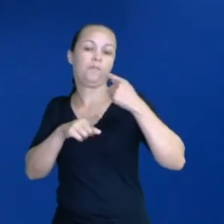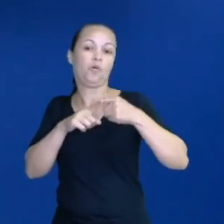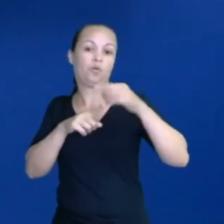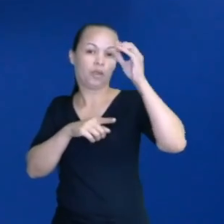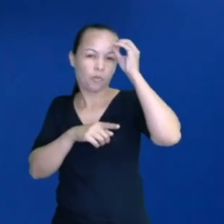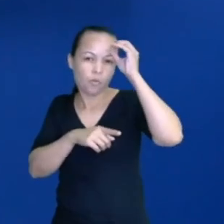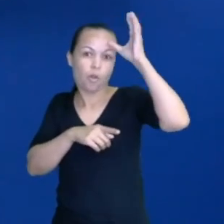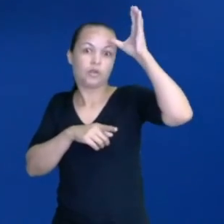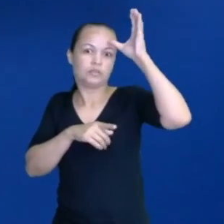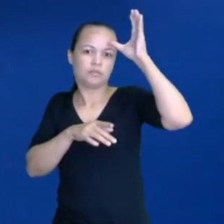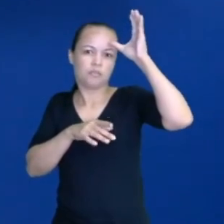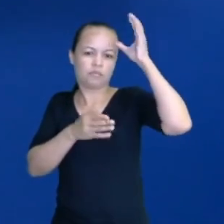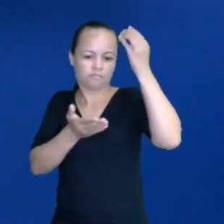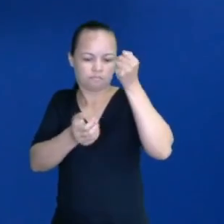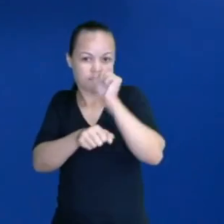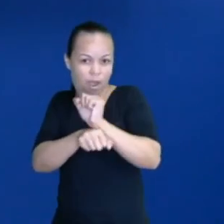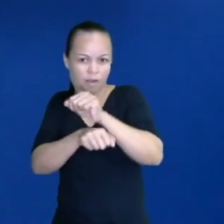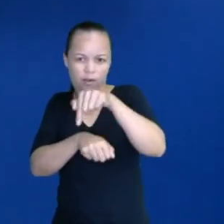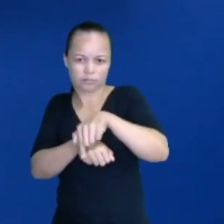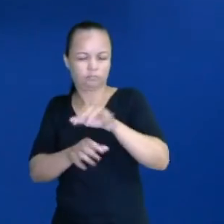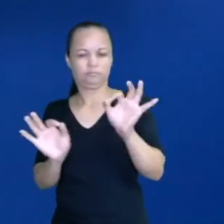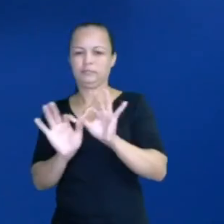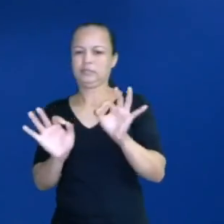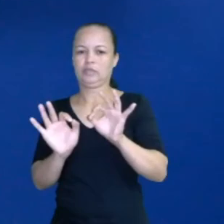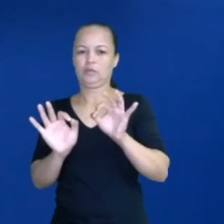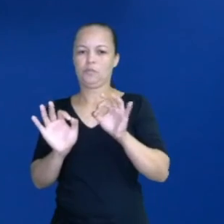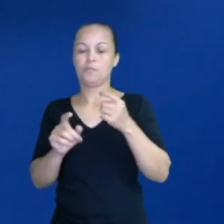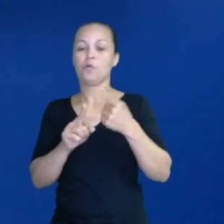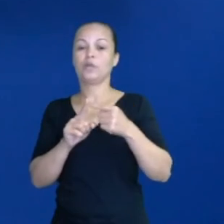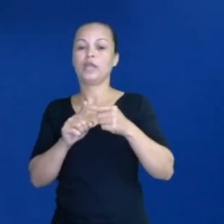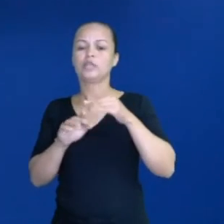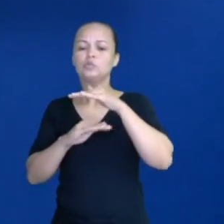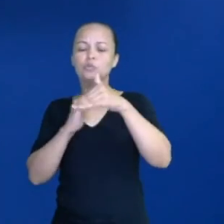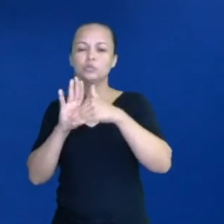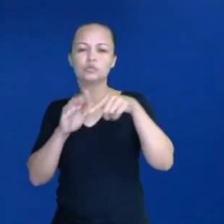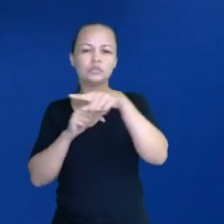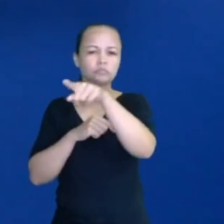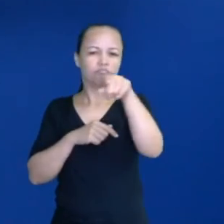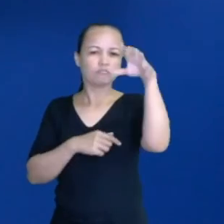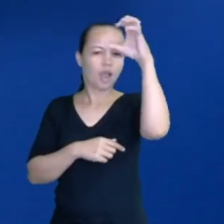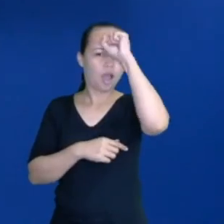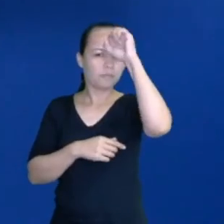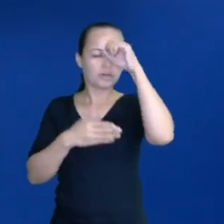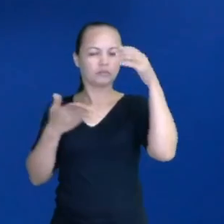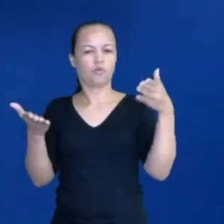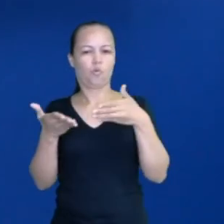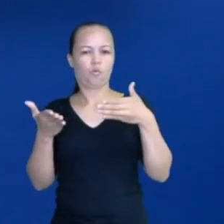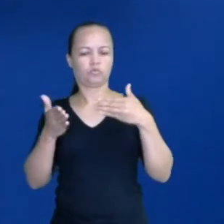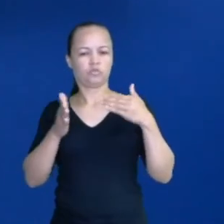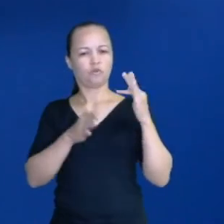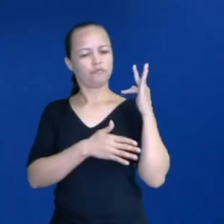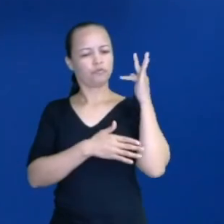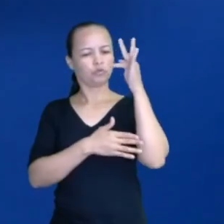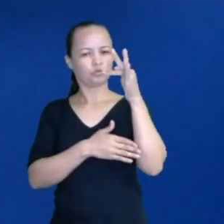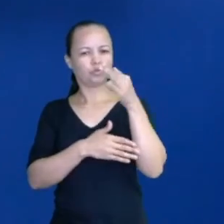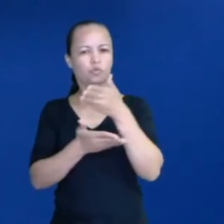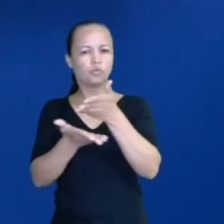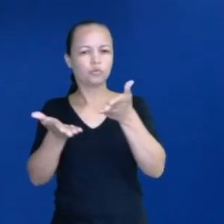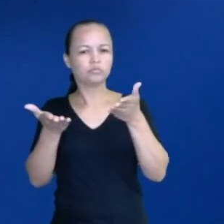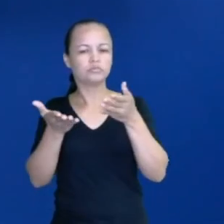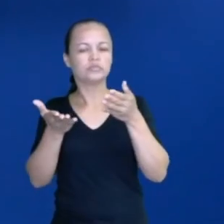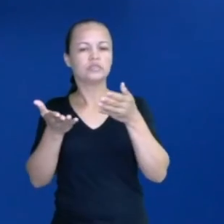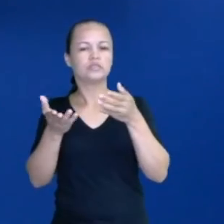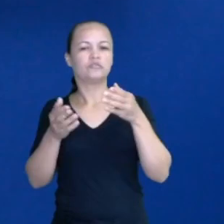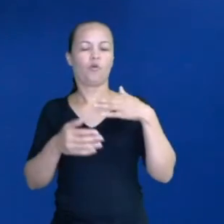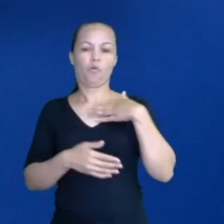aqui. Todo o conhecimento, tudo que você aprendeu hoje vai ser norte para outros assuntos bem legais, onde você